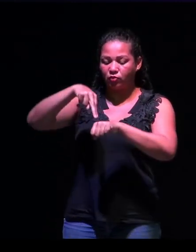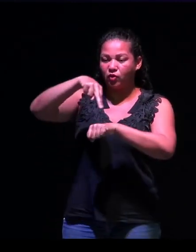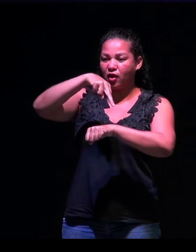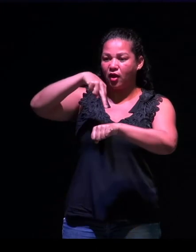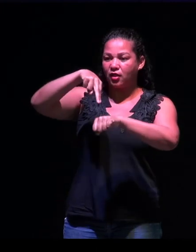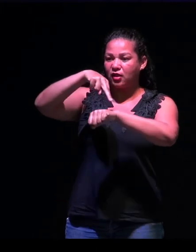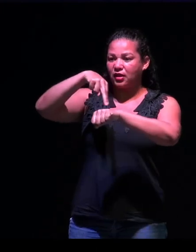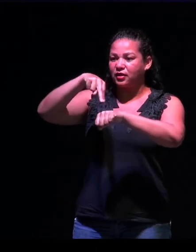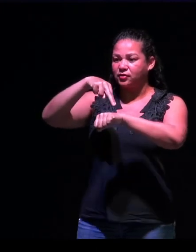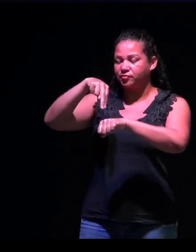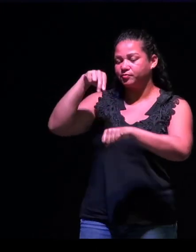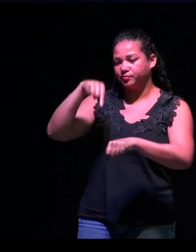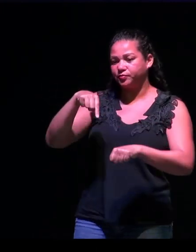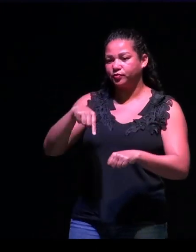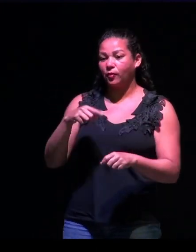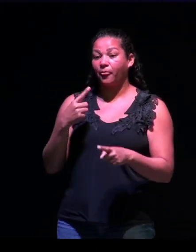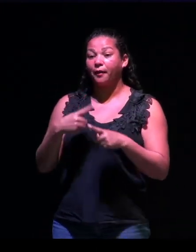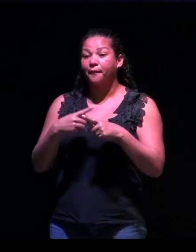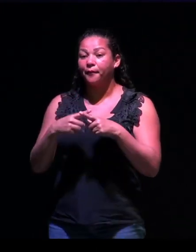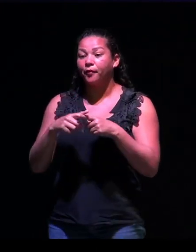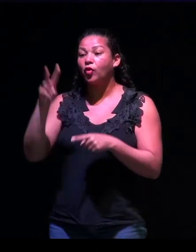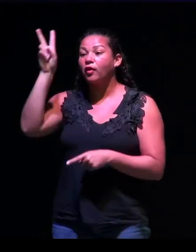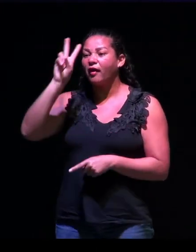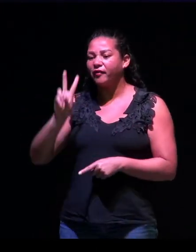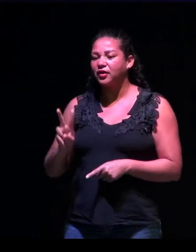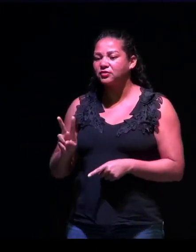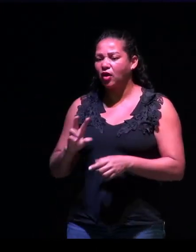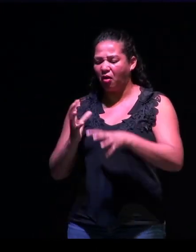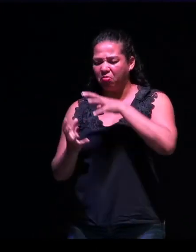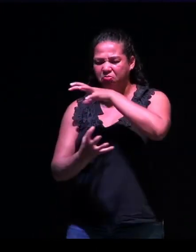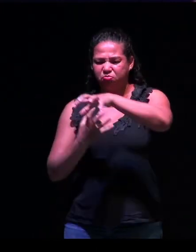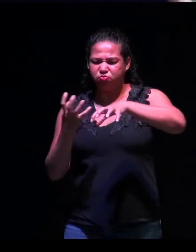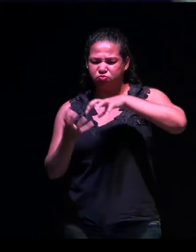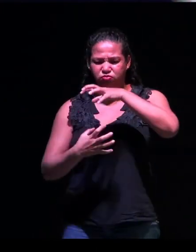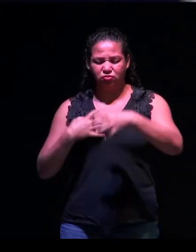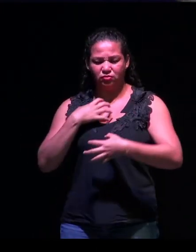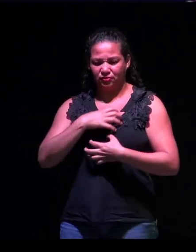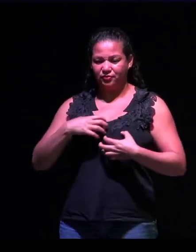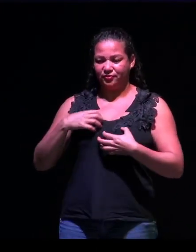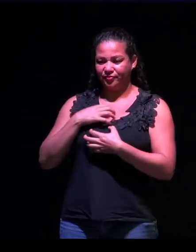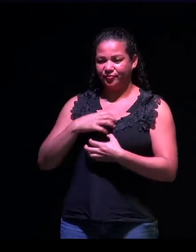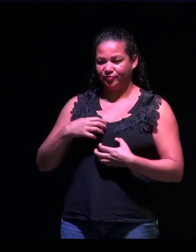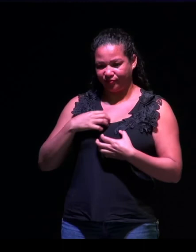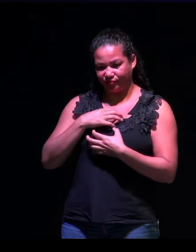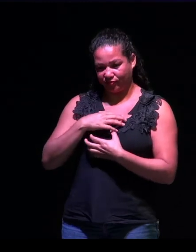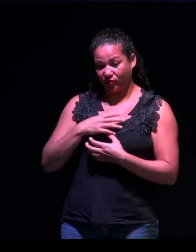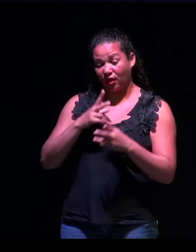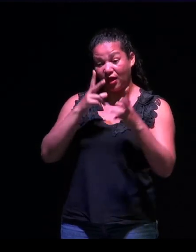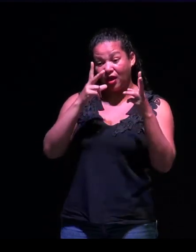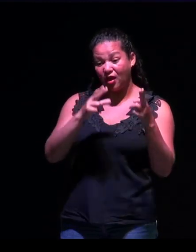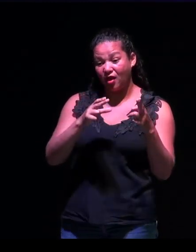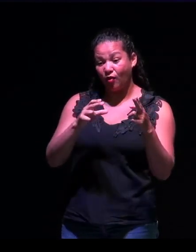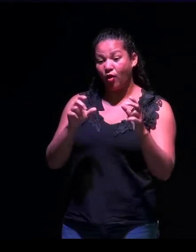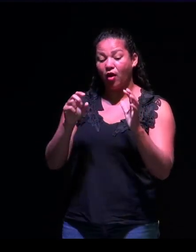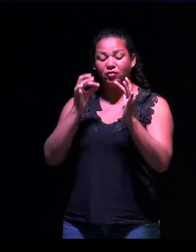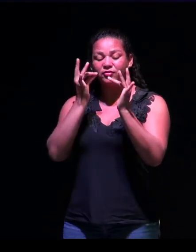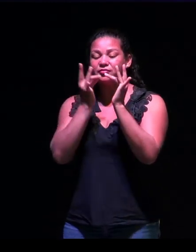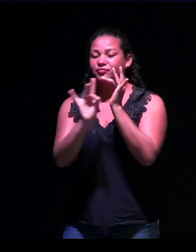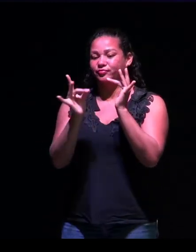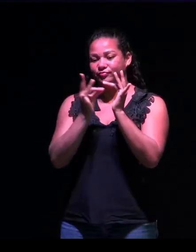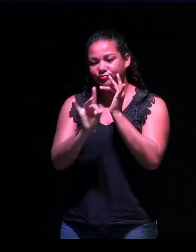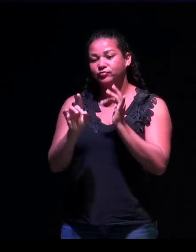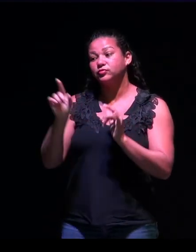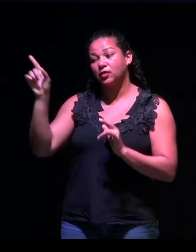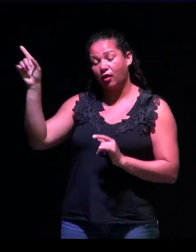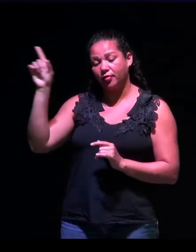caos, como a Venezuela está, um ditador manda, deita e rola, e na hora que ele quiser entregar o governo para o anticristo, está pronto para